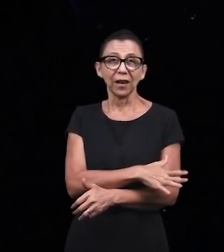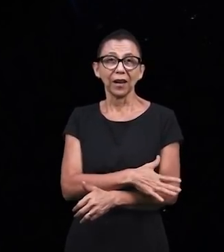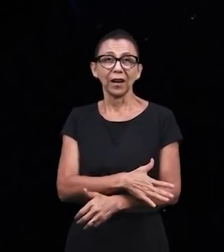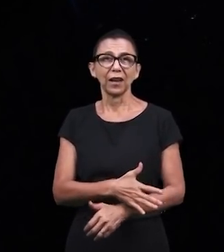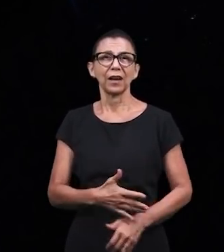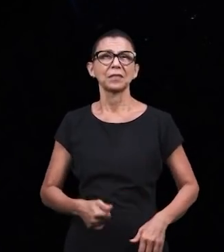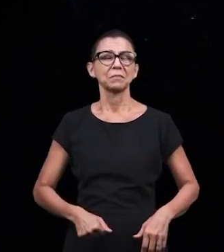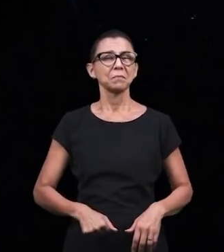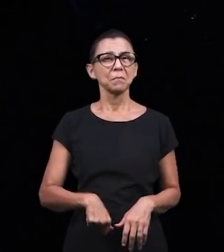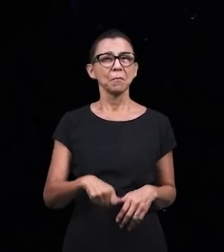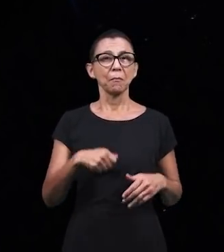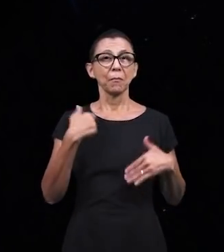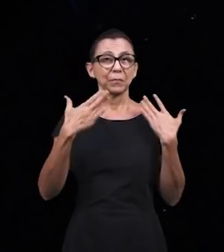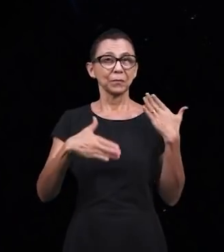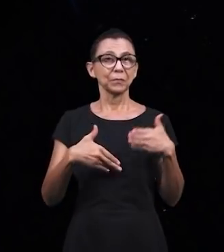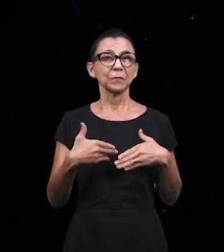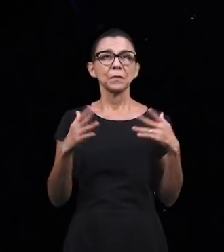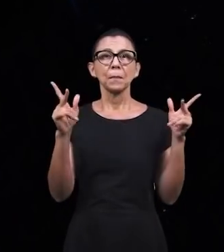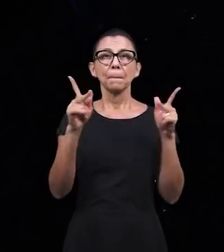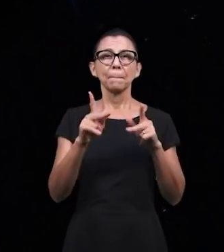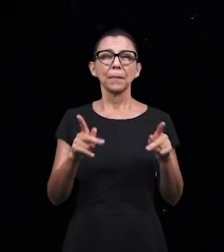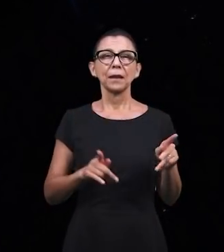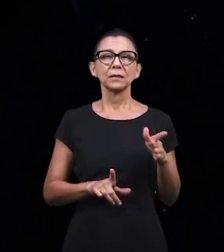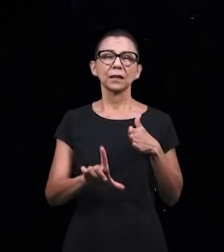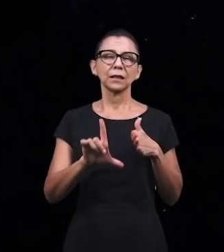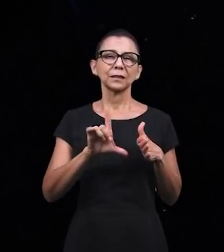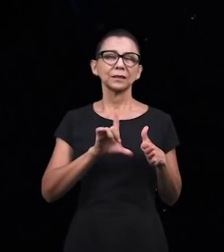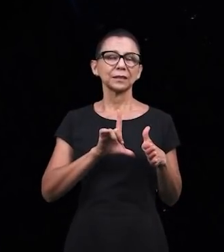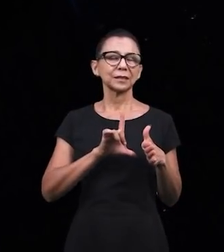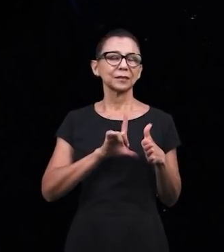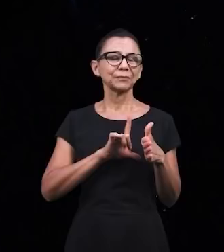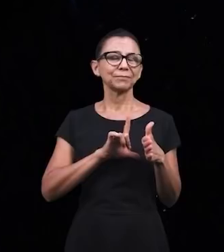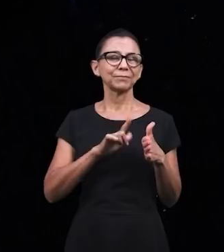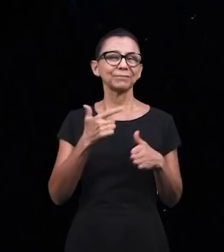paz nem alegria, até que o